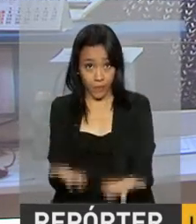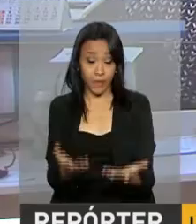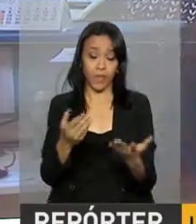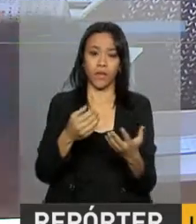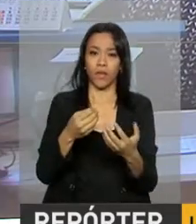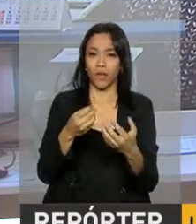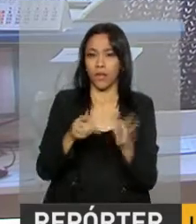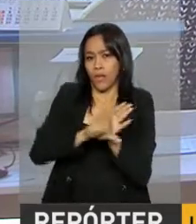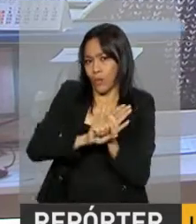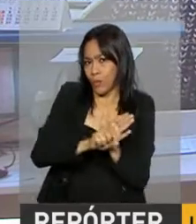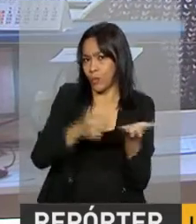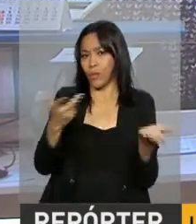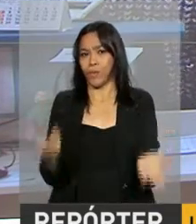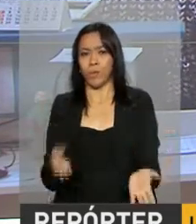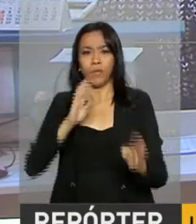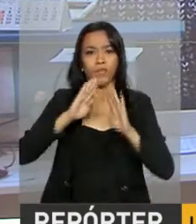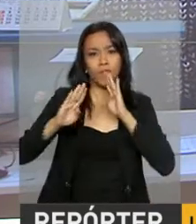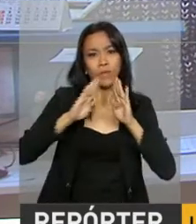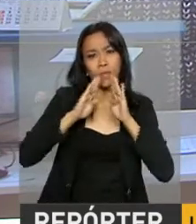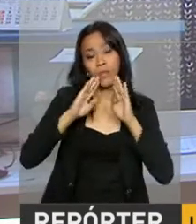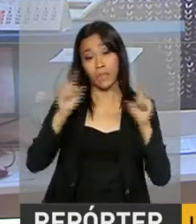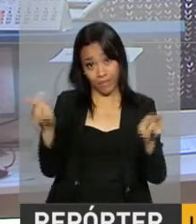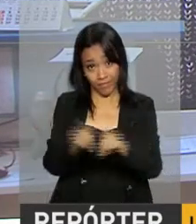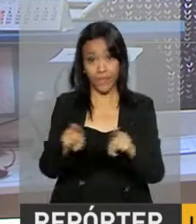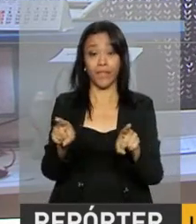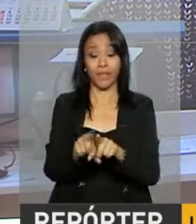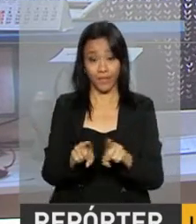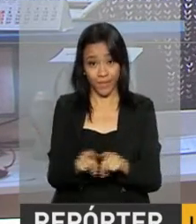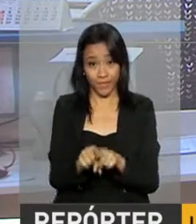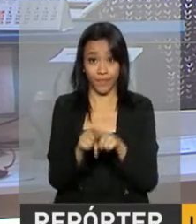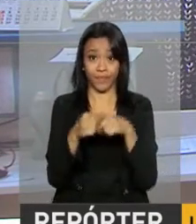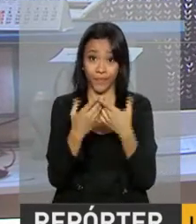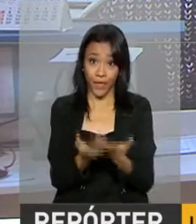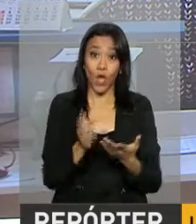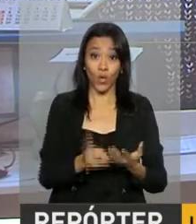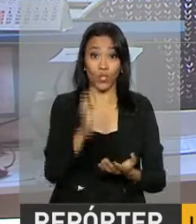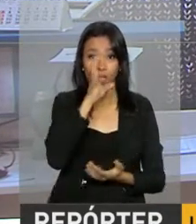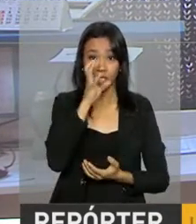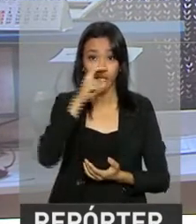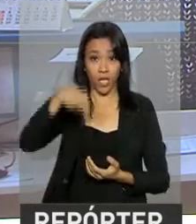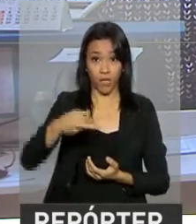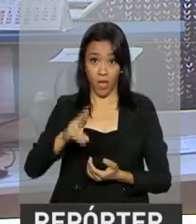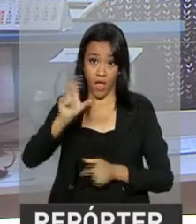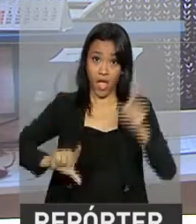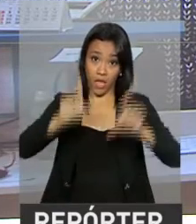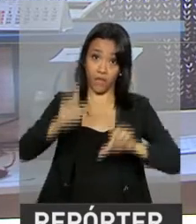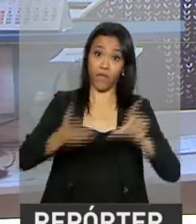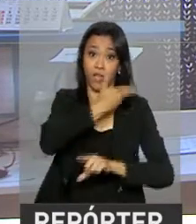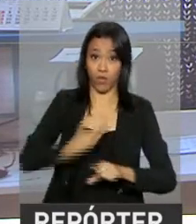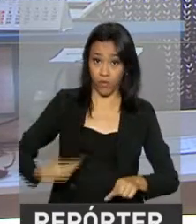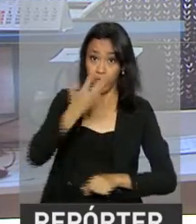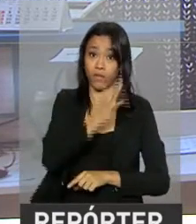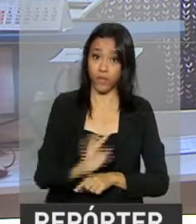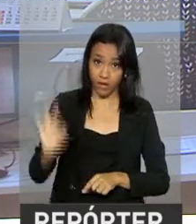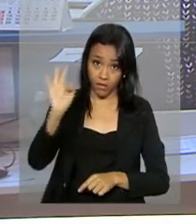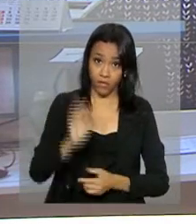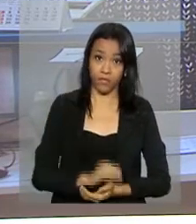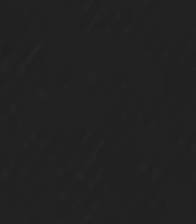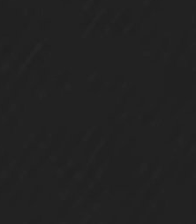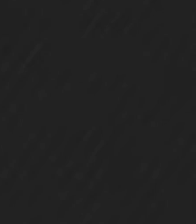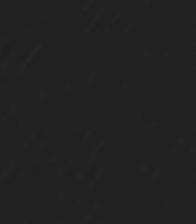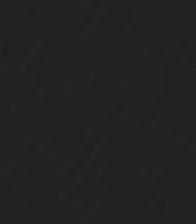facebook e youtube facebook e também no youtube continue com a gente que nem nbr a tv do governo federal